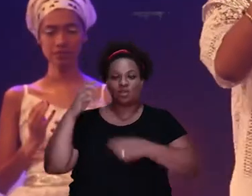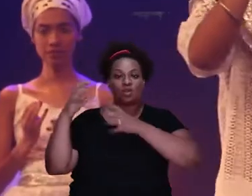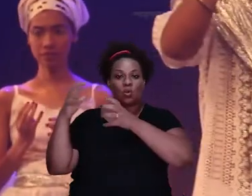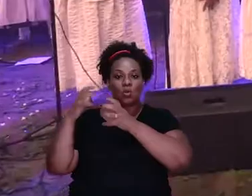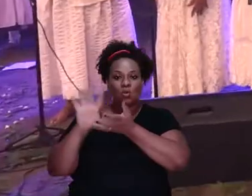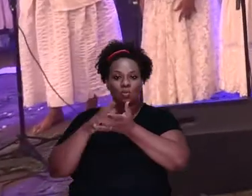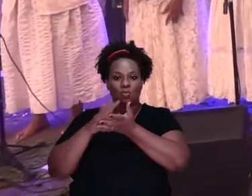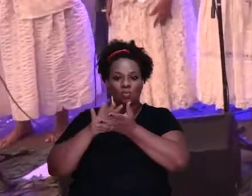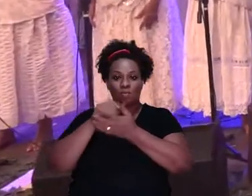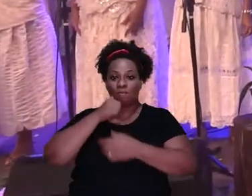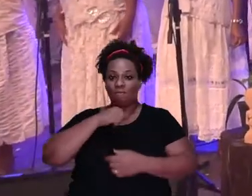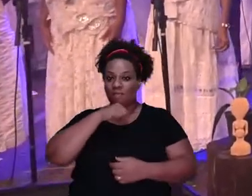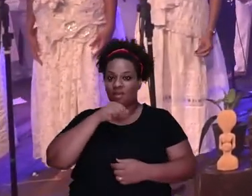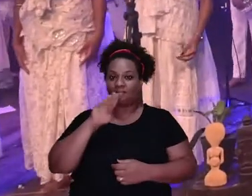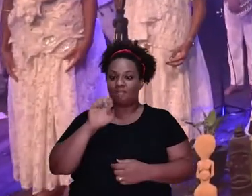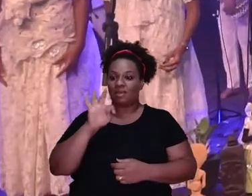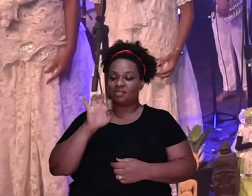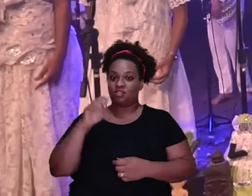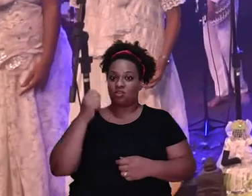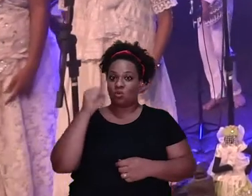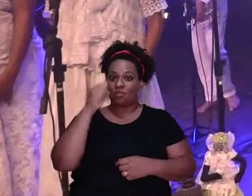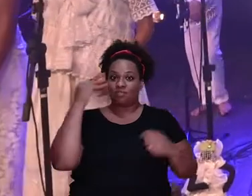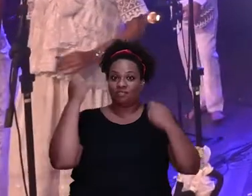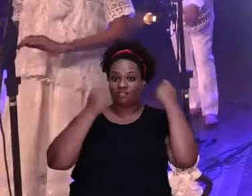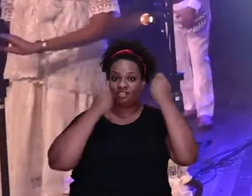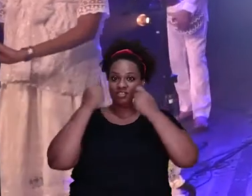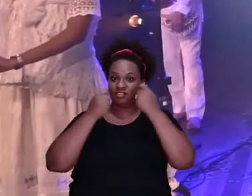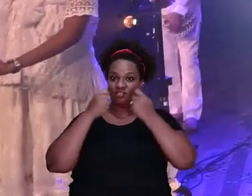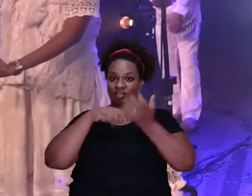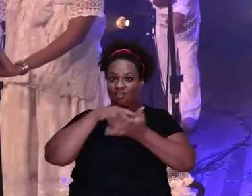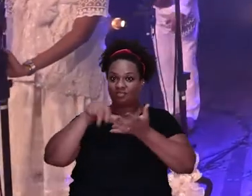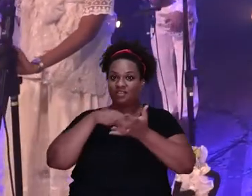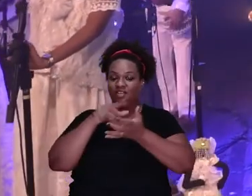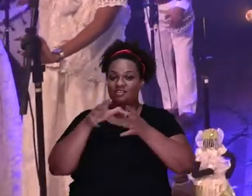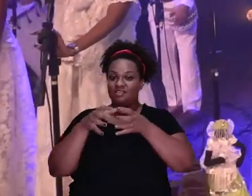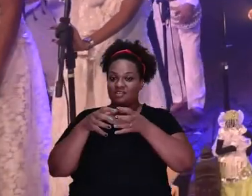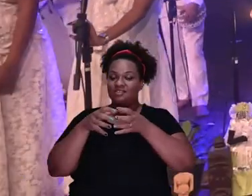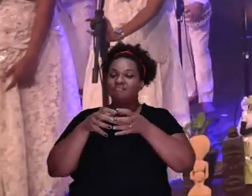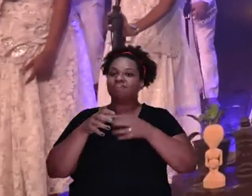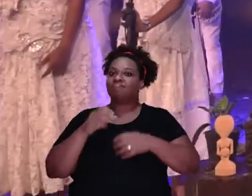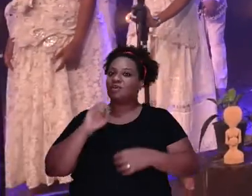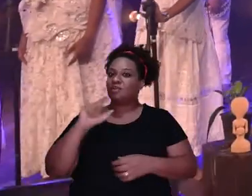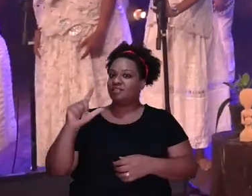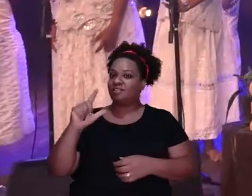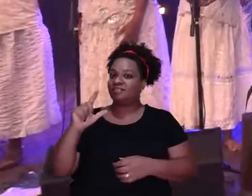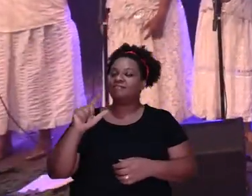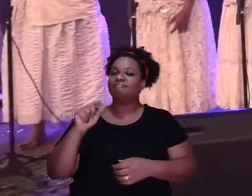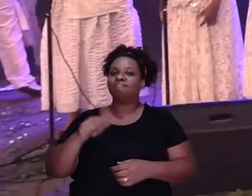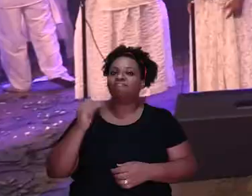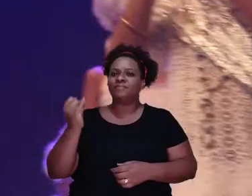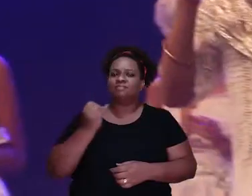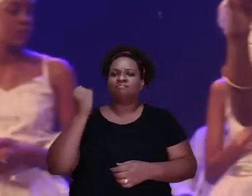pessoa que não investe Afonso Oliveira 8º festival o coco-de-roda sobre Olinda e é muito importante